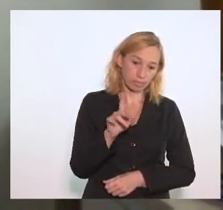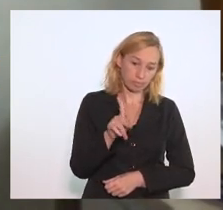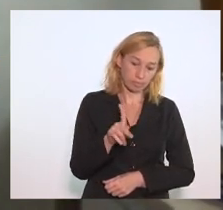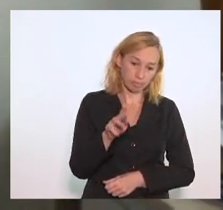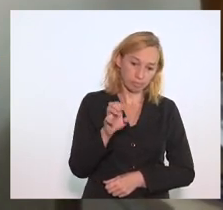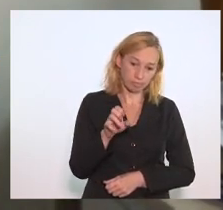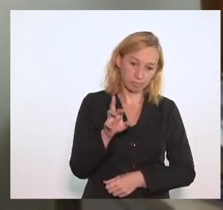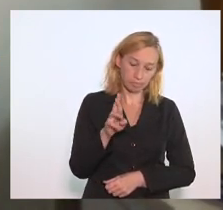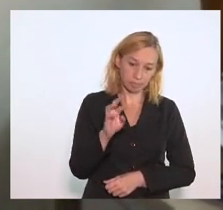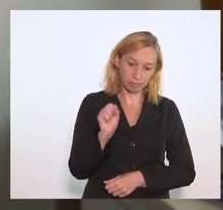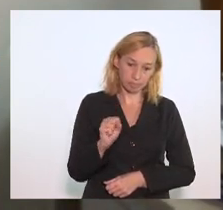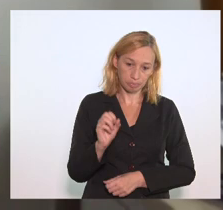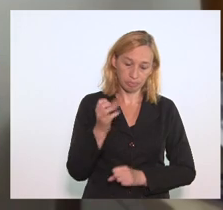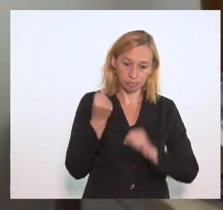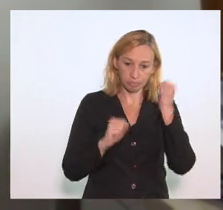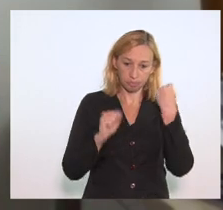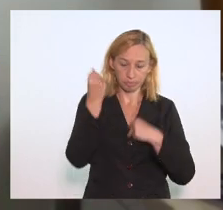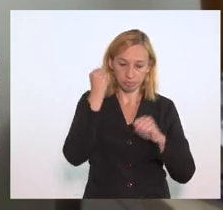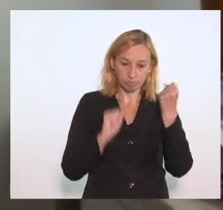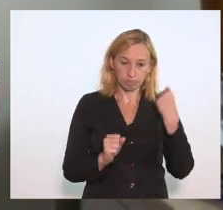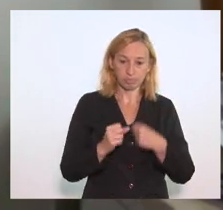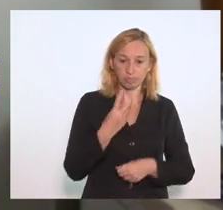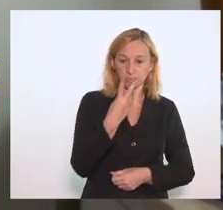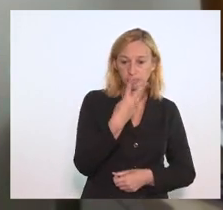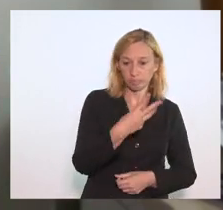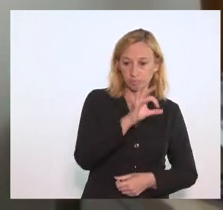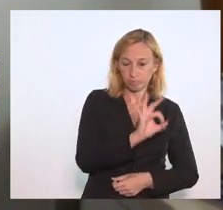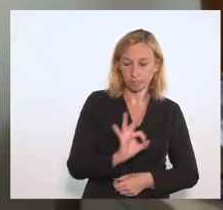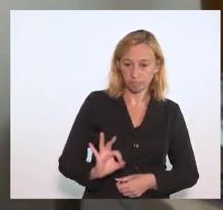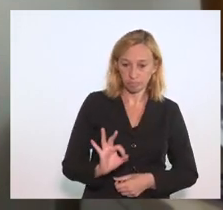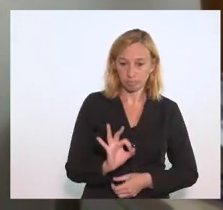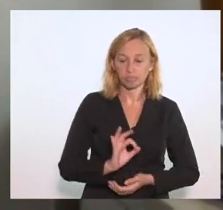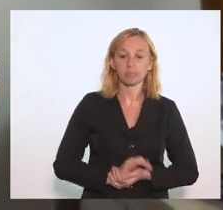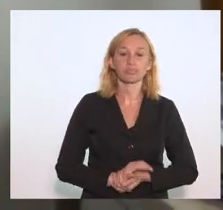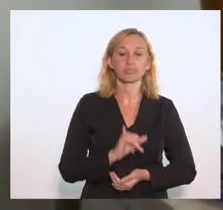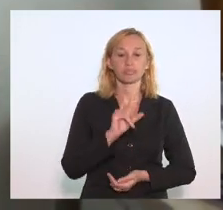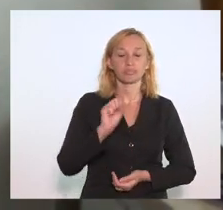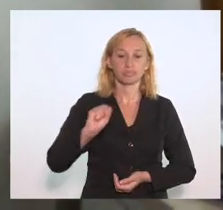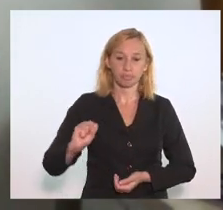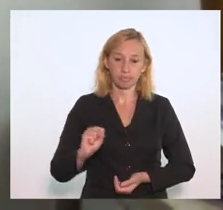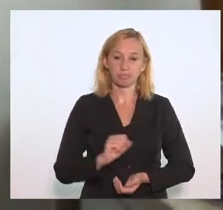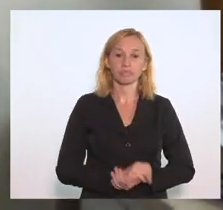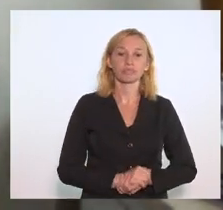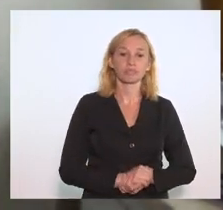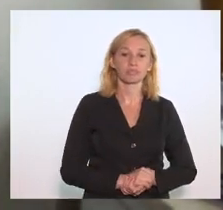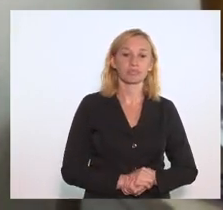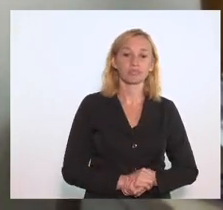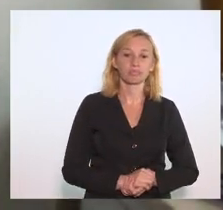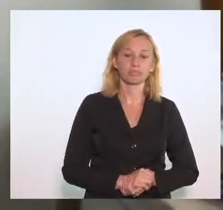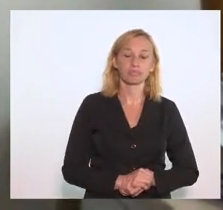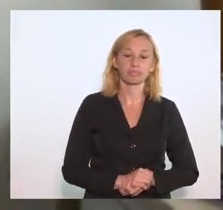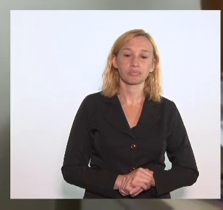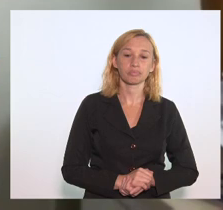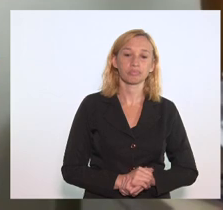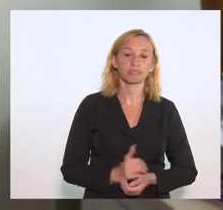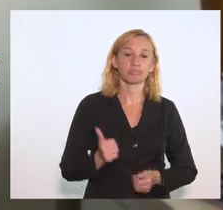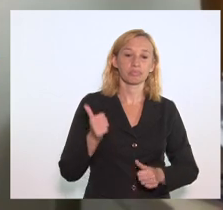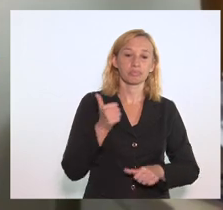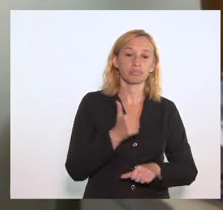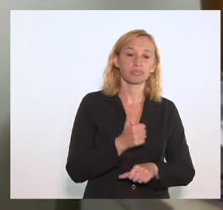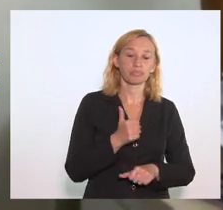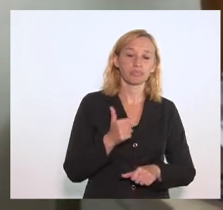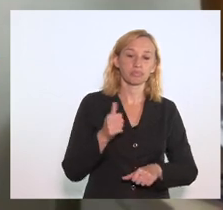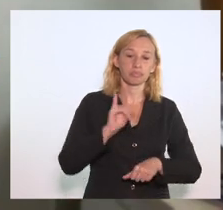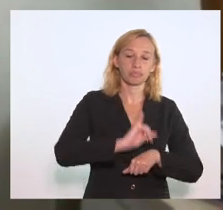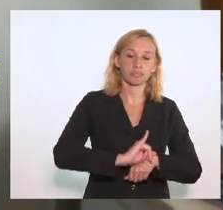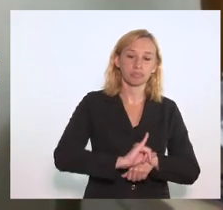que passa a incidir 3 pontos percentuais de alíquota de ICMS em cima das